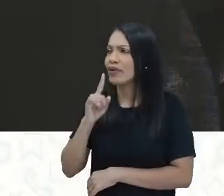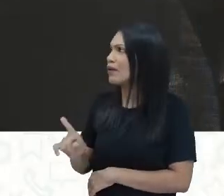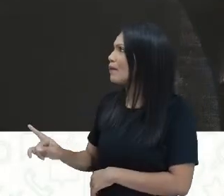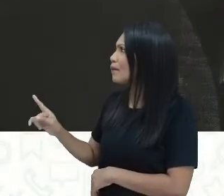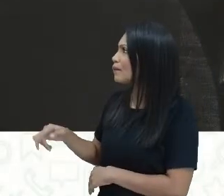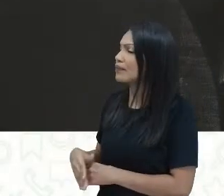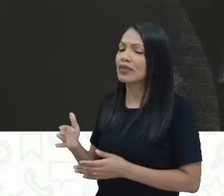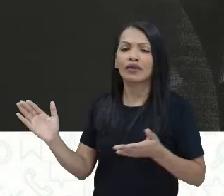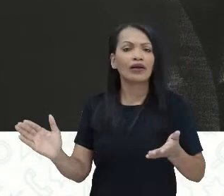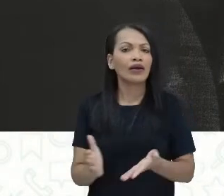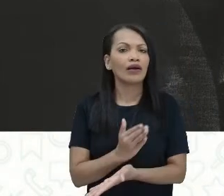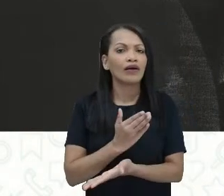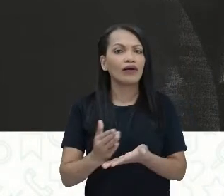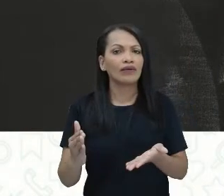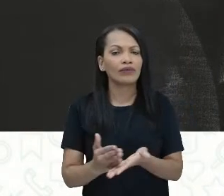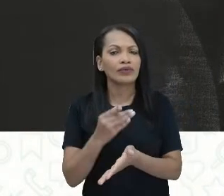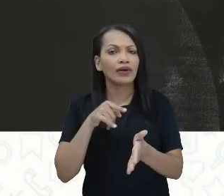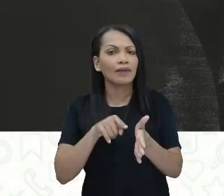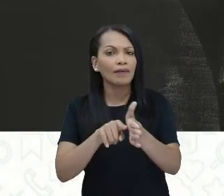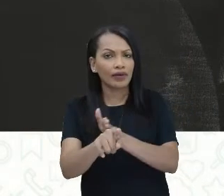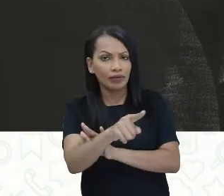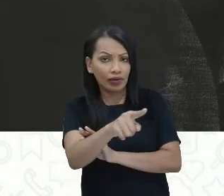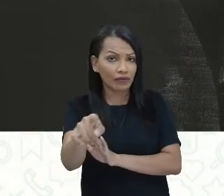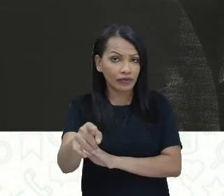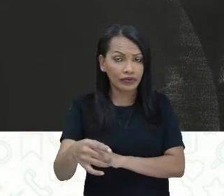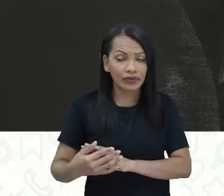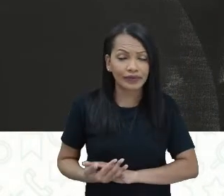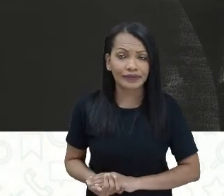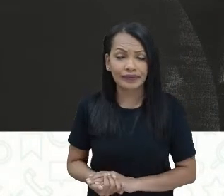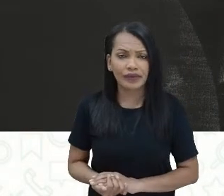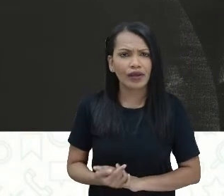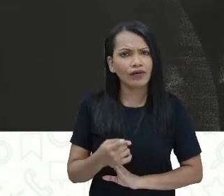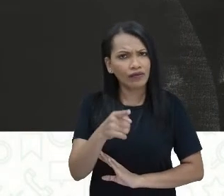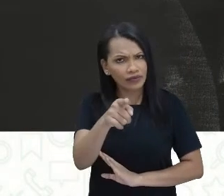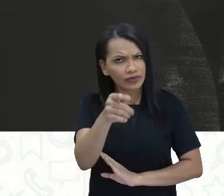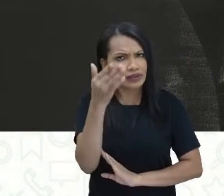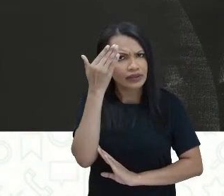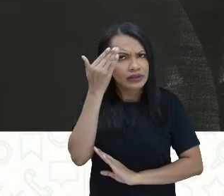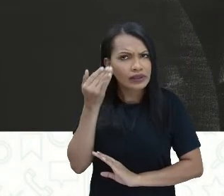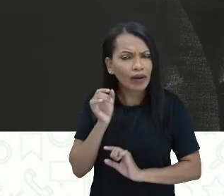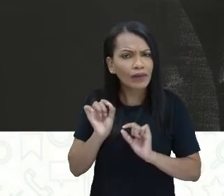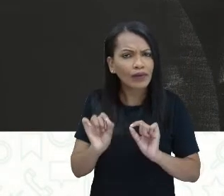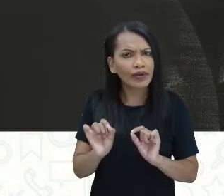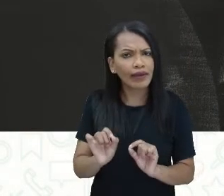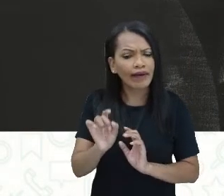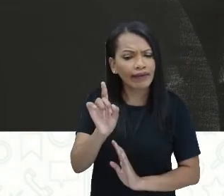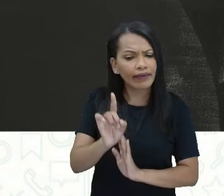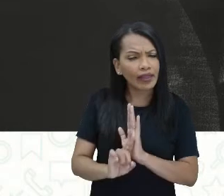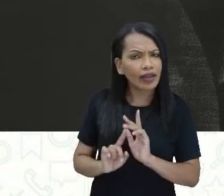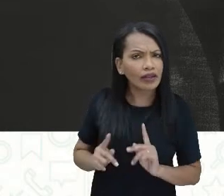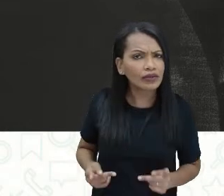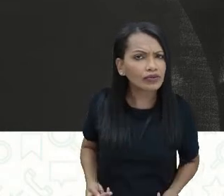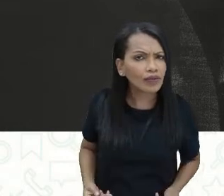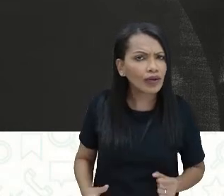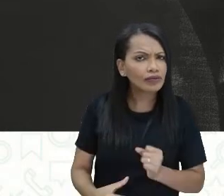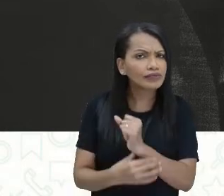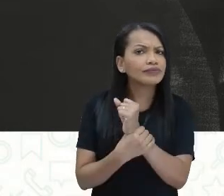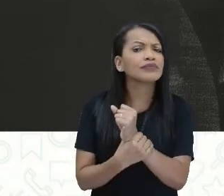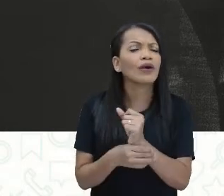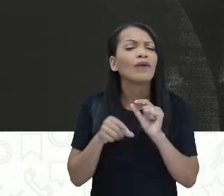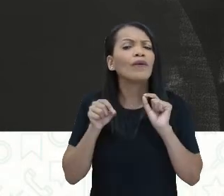umas perguntinhas, né? Umas inquietações para vocês. Você sabe o que são direitos humanos? E o que